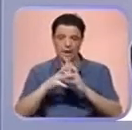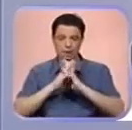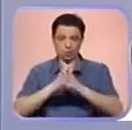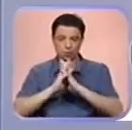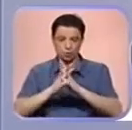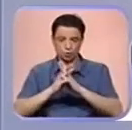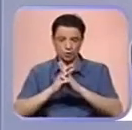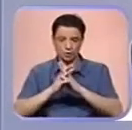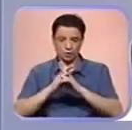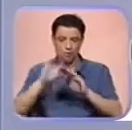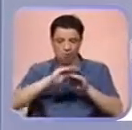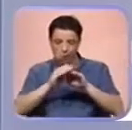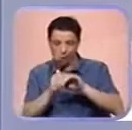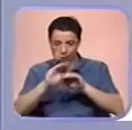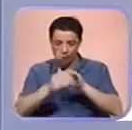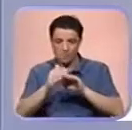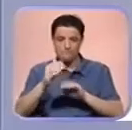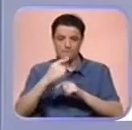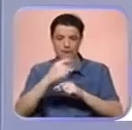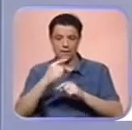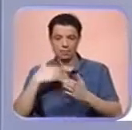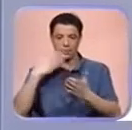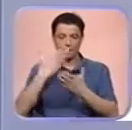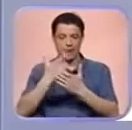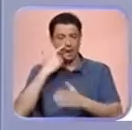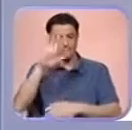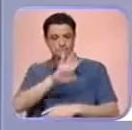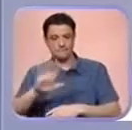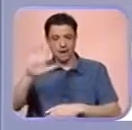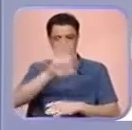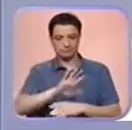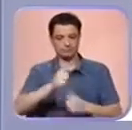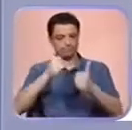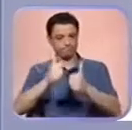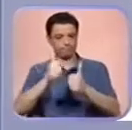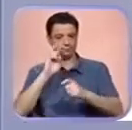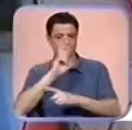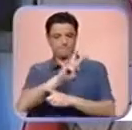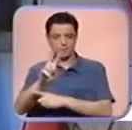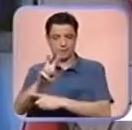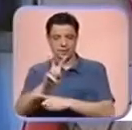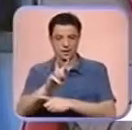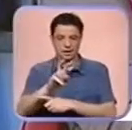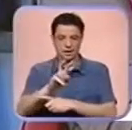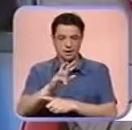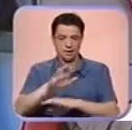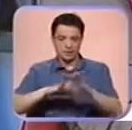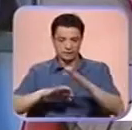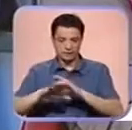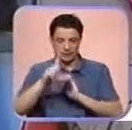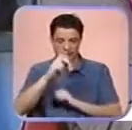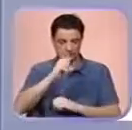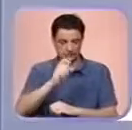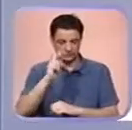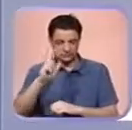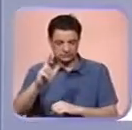vai ficar menos curva e isso vai ajudar a trazer a imagem para o sítio correto. Portanto, a imagem está focada um bocadinho aqui e ao fazer o laser, ela